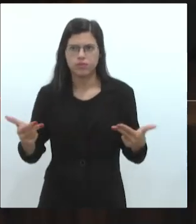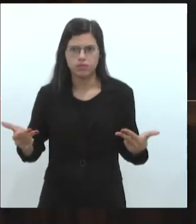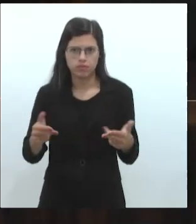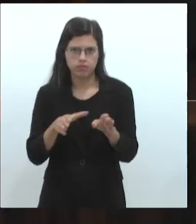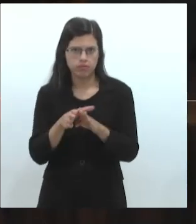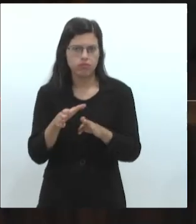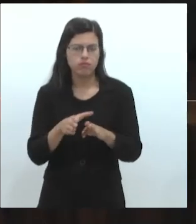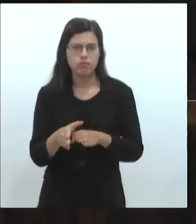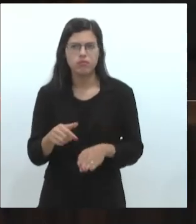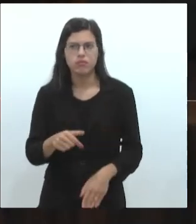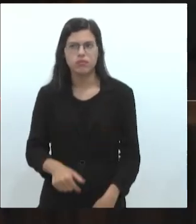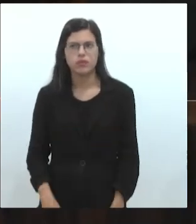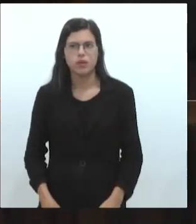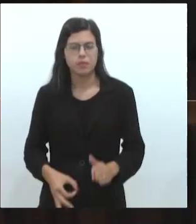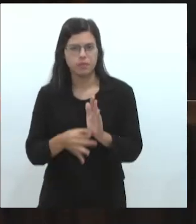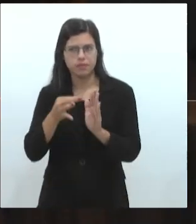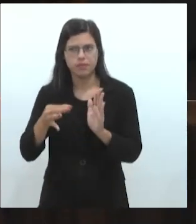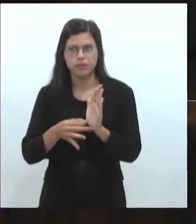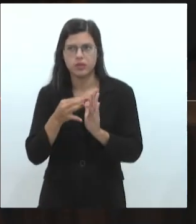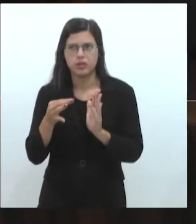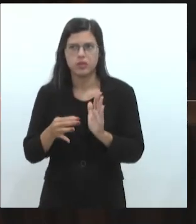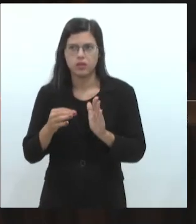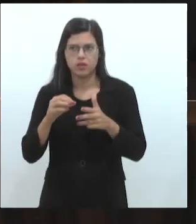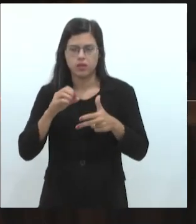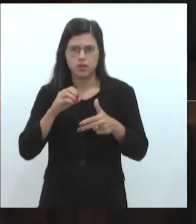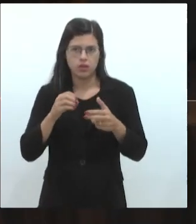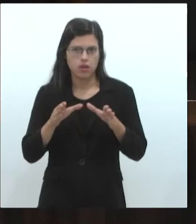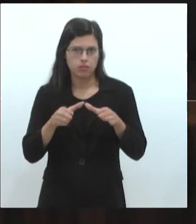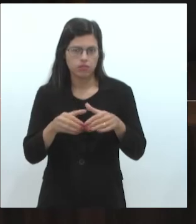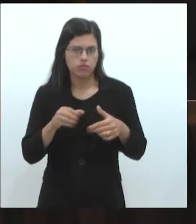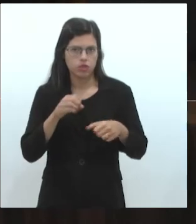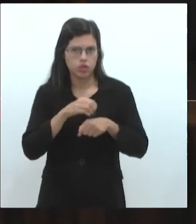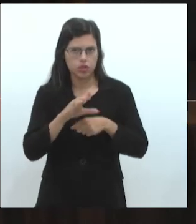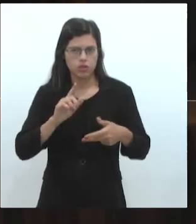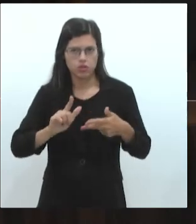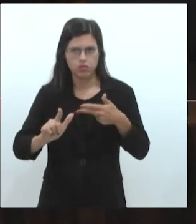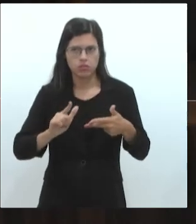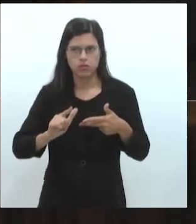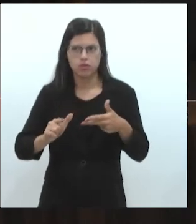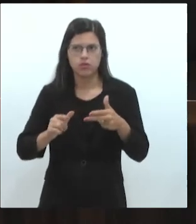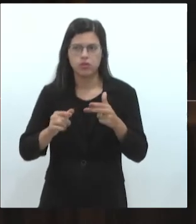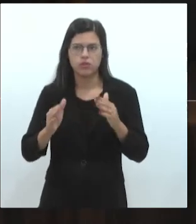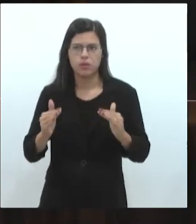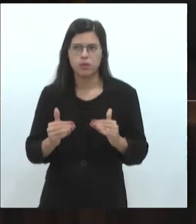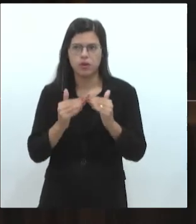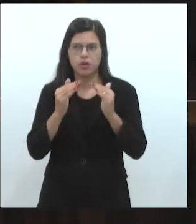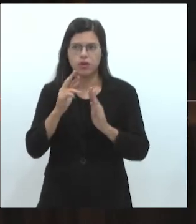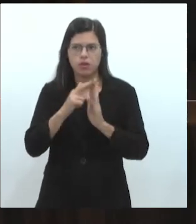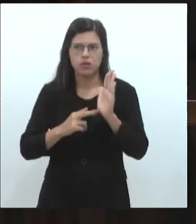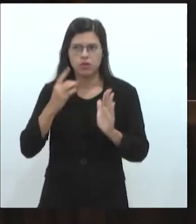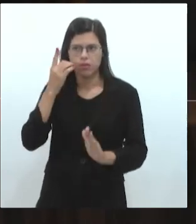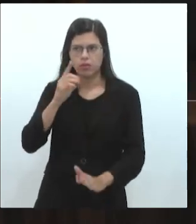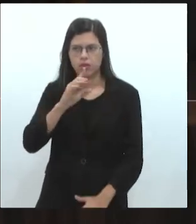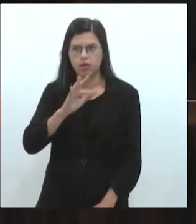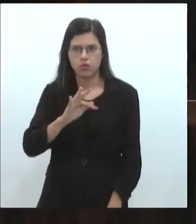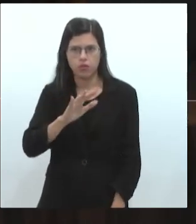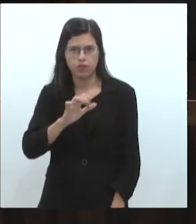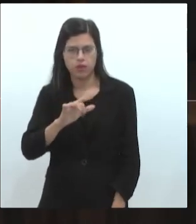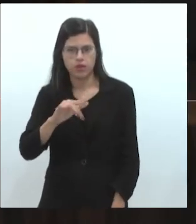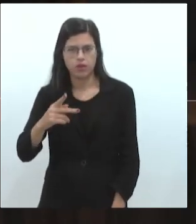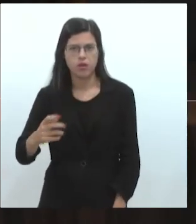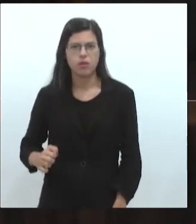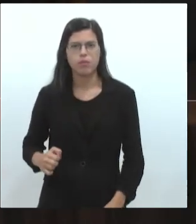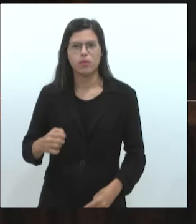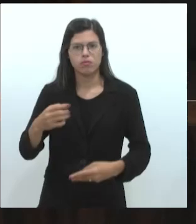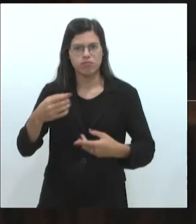pertinentes. Pareceres das comissões de indicação legislativa favorável. Relator, deputado Felipe Soares. Em discussão. Não havendo quem queira